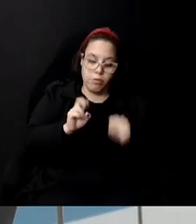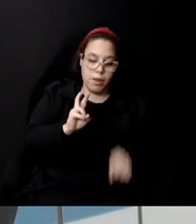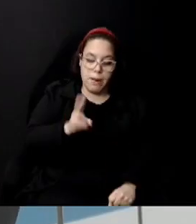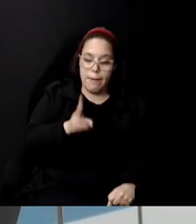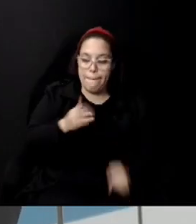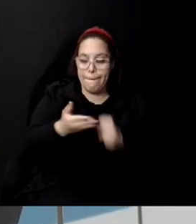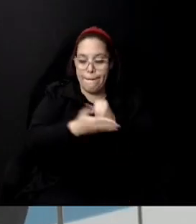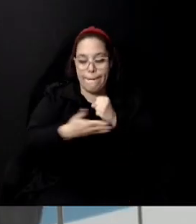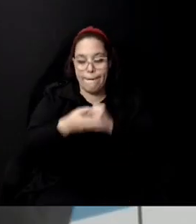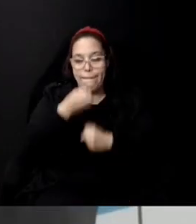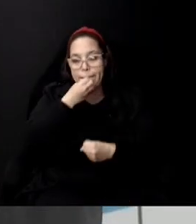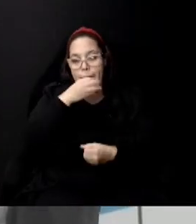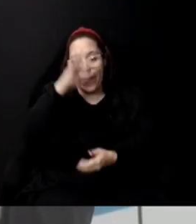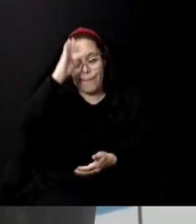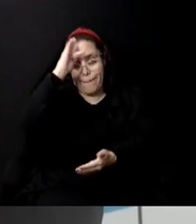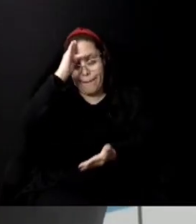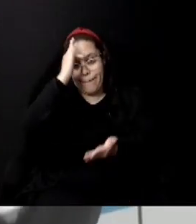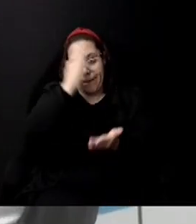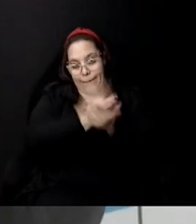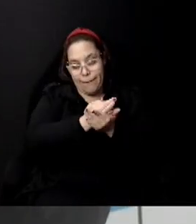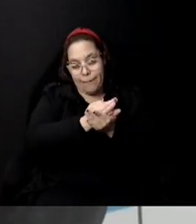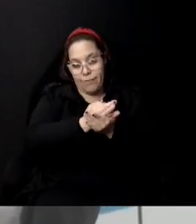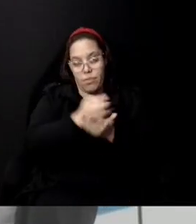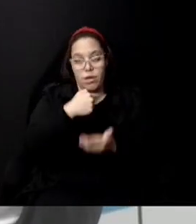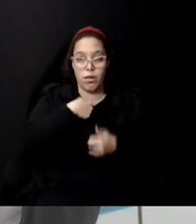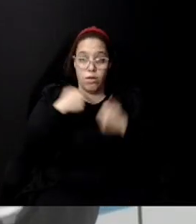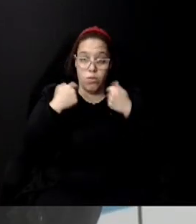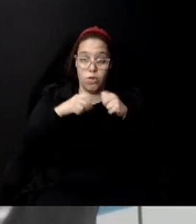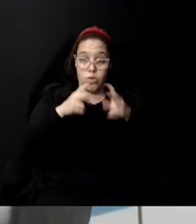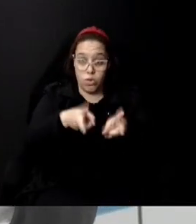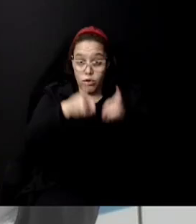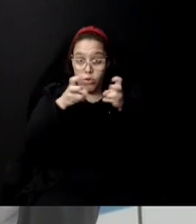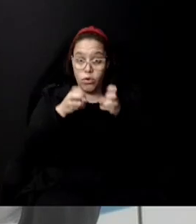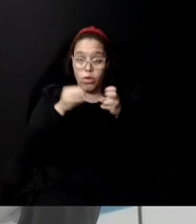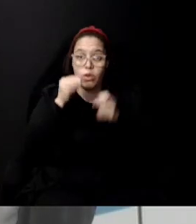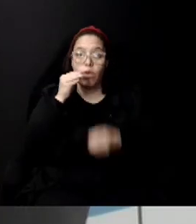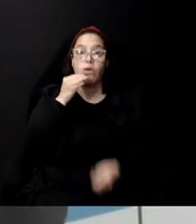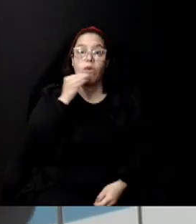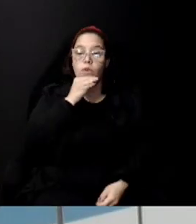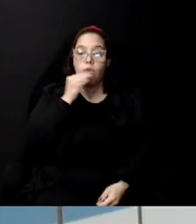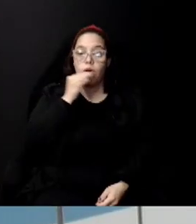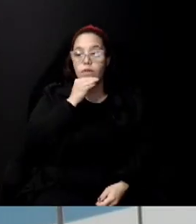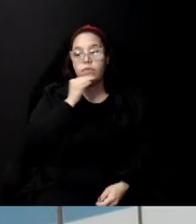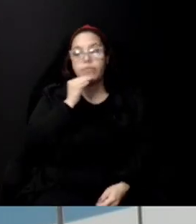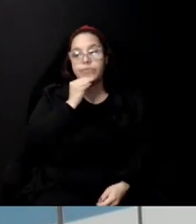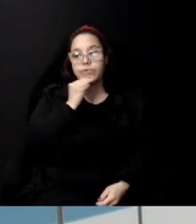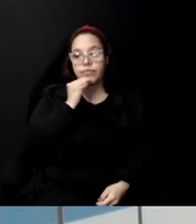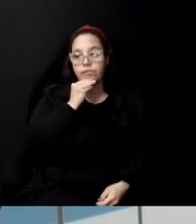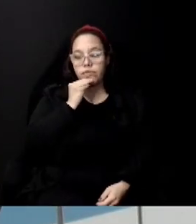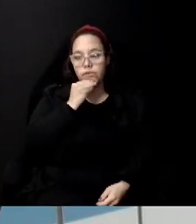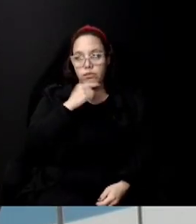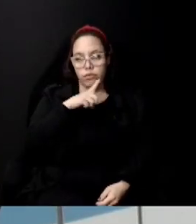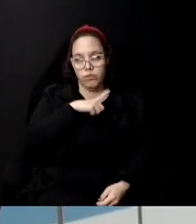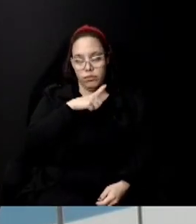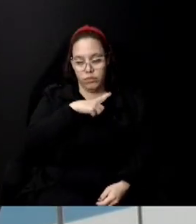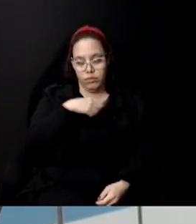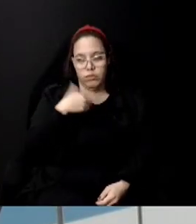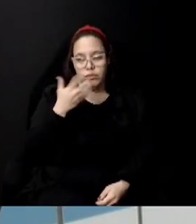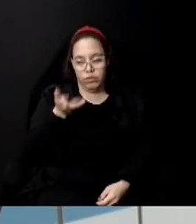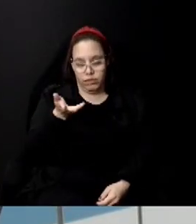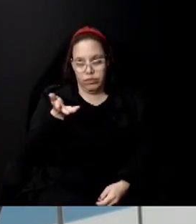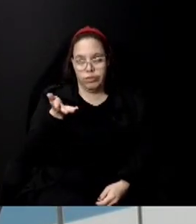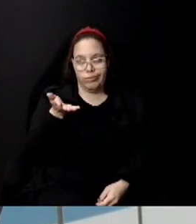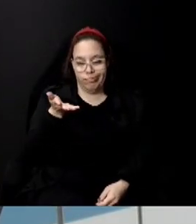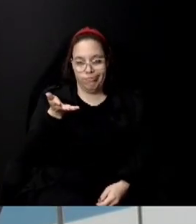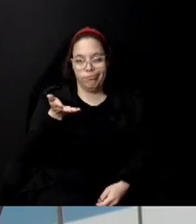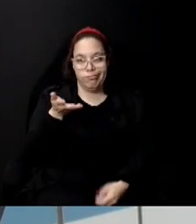boa-fé. Eu preciso reconhecer as falhas que eu tenho e lutar pela construção de uma